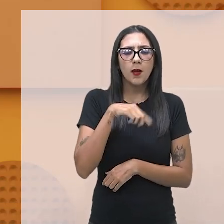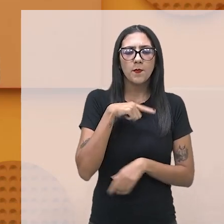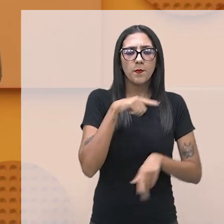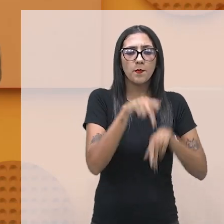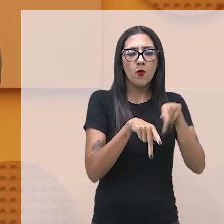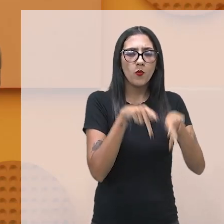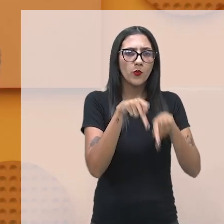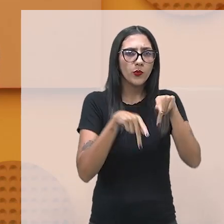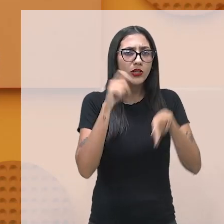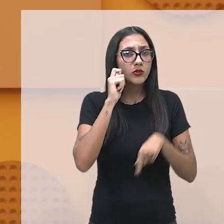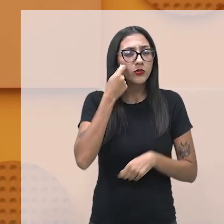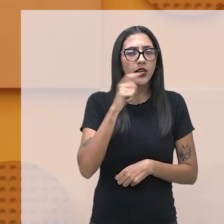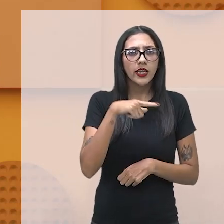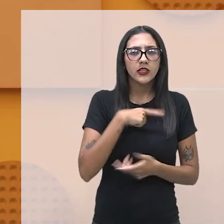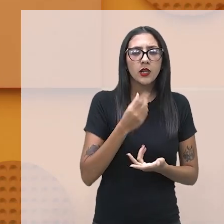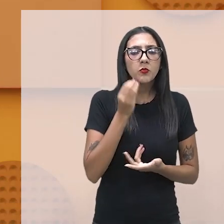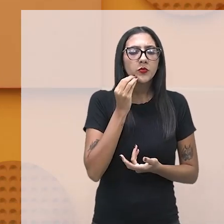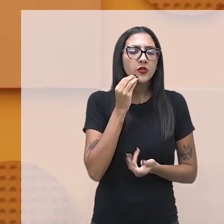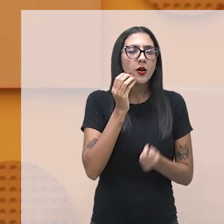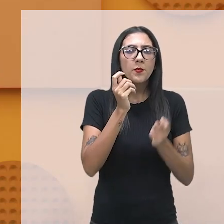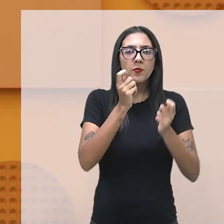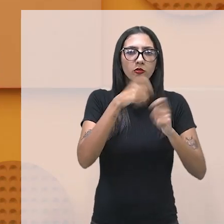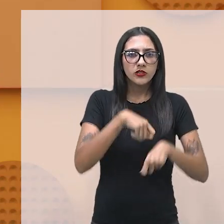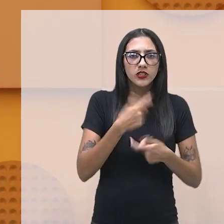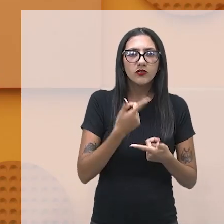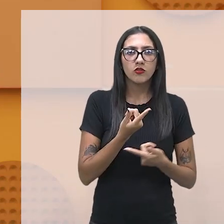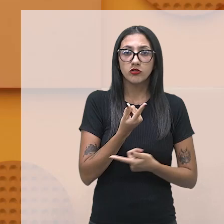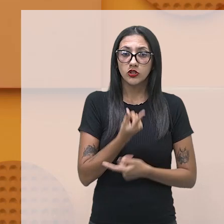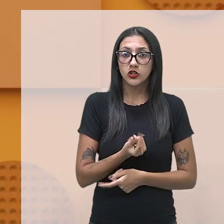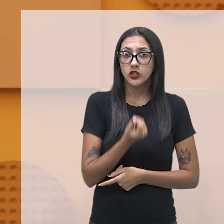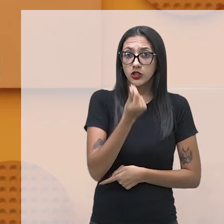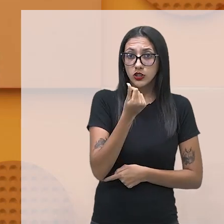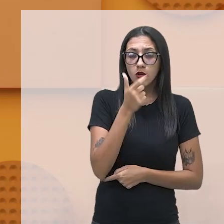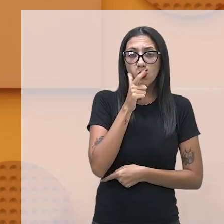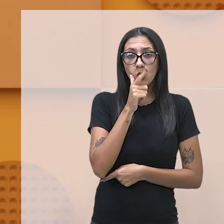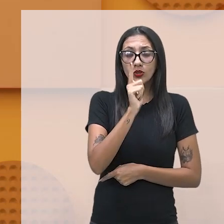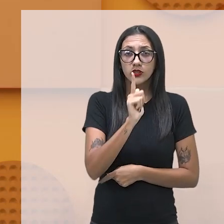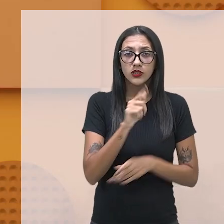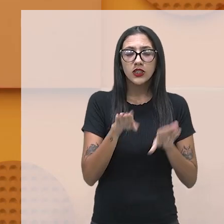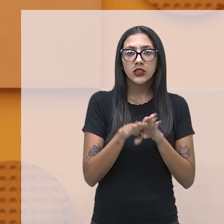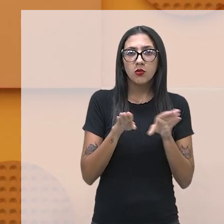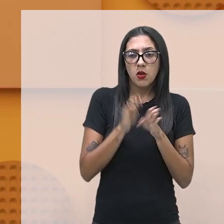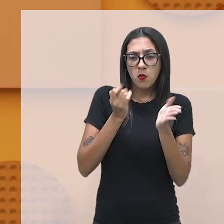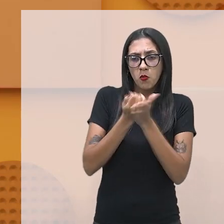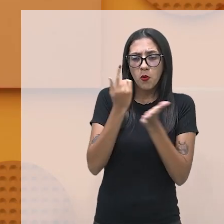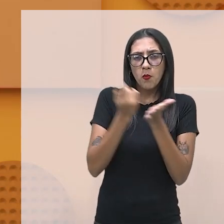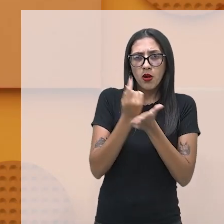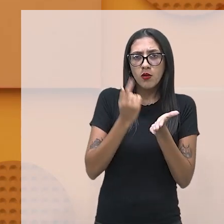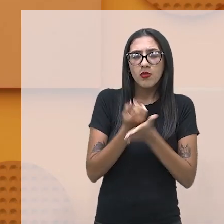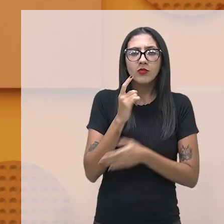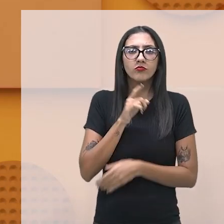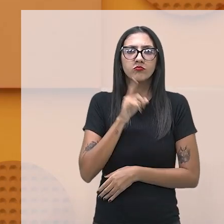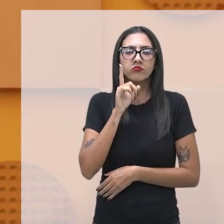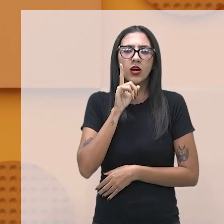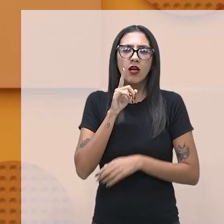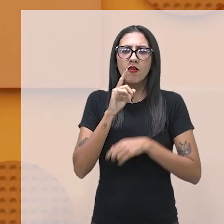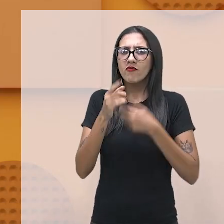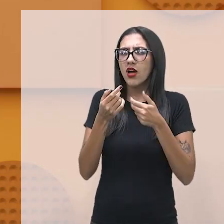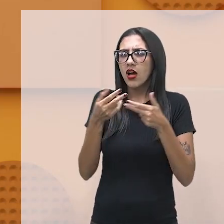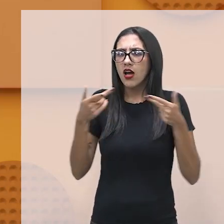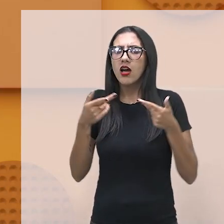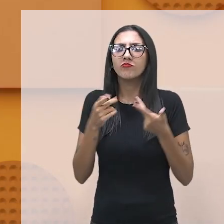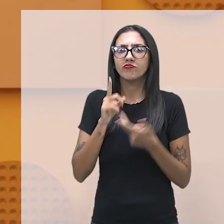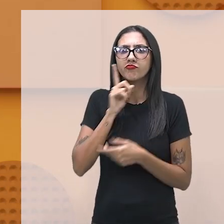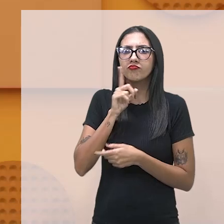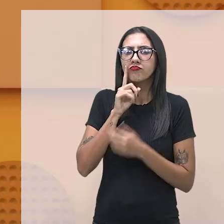então, mercado consumidor, que consumiria, obviamente, os produtos industrializados ingleses. Então, a gente vê que o